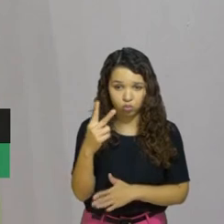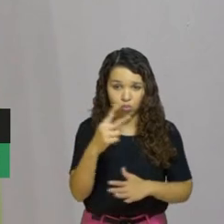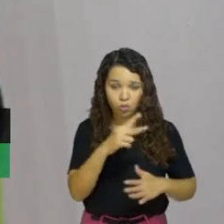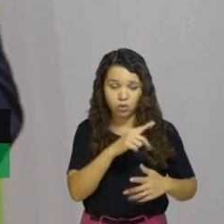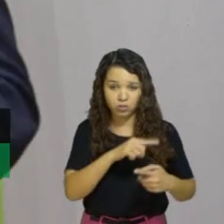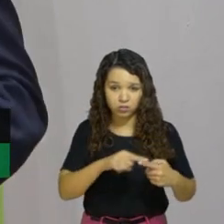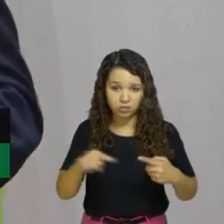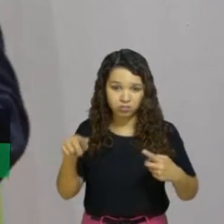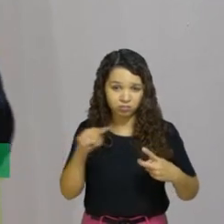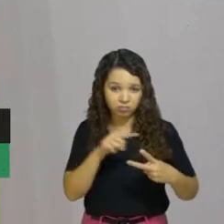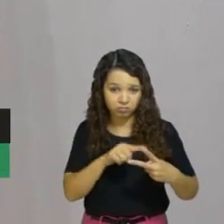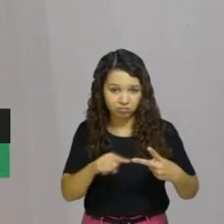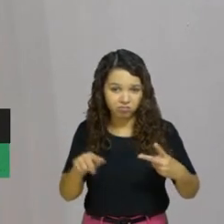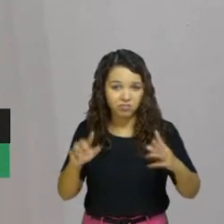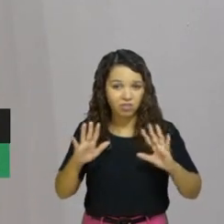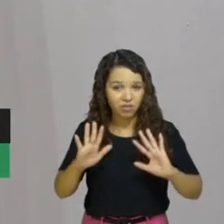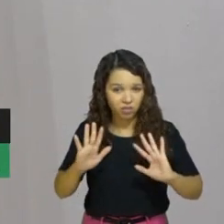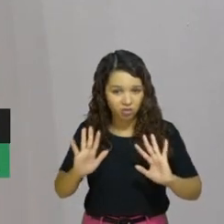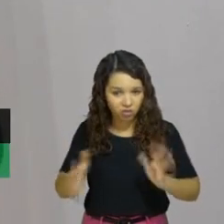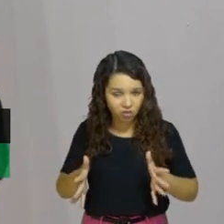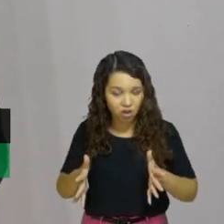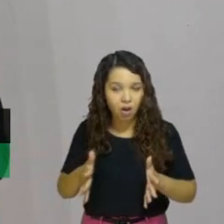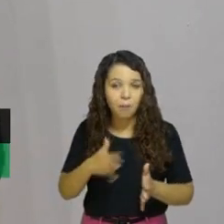já causaram a morte de